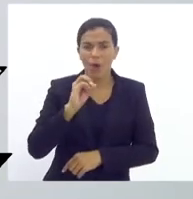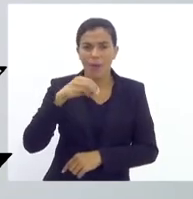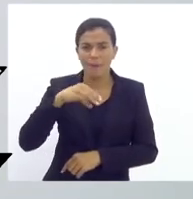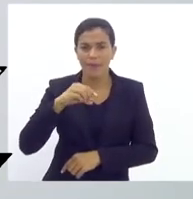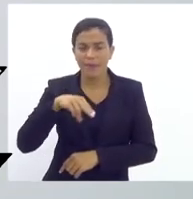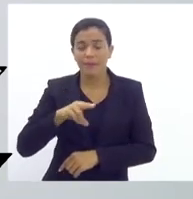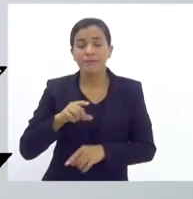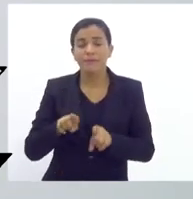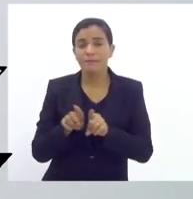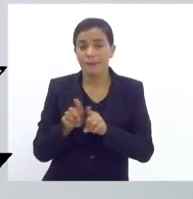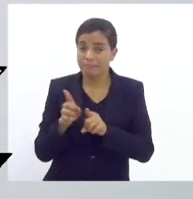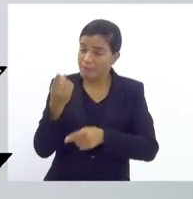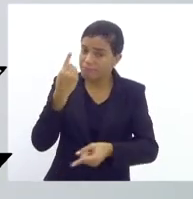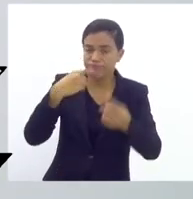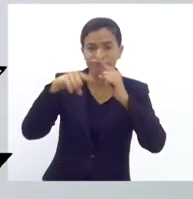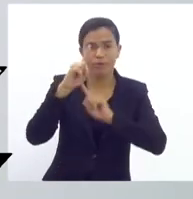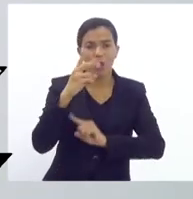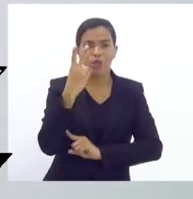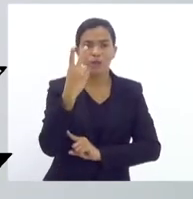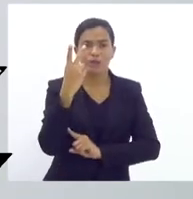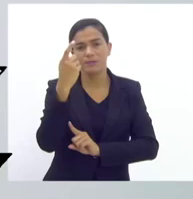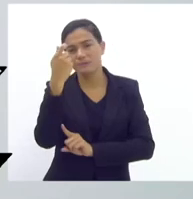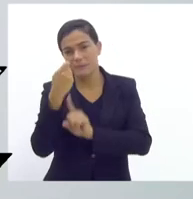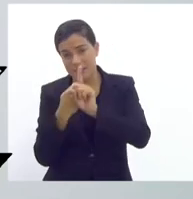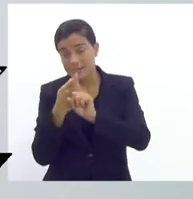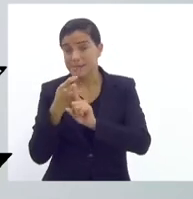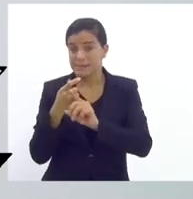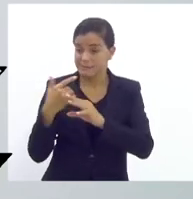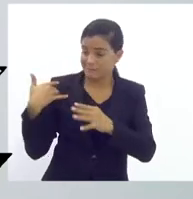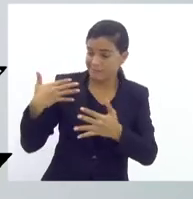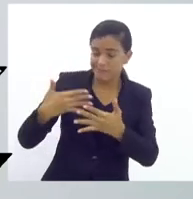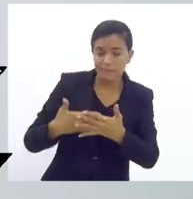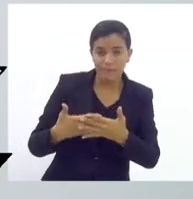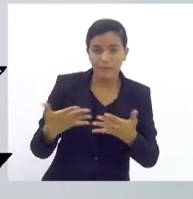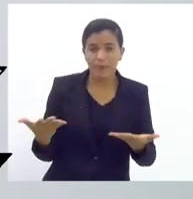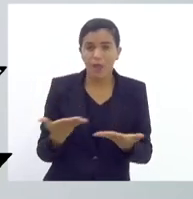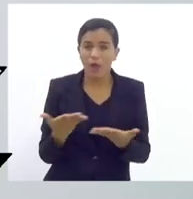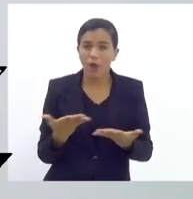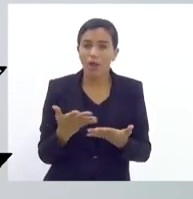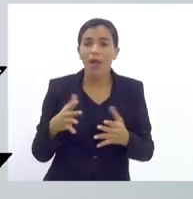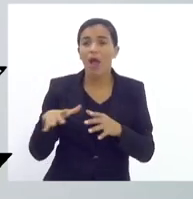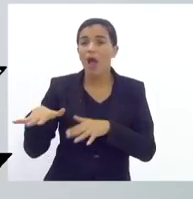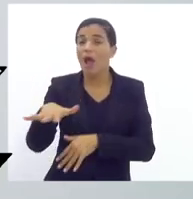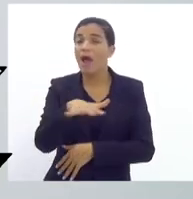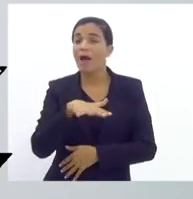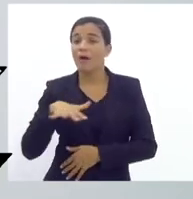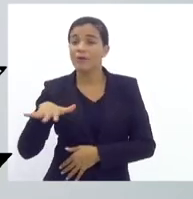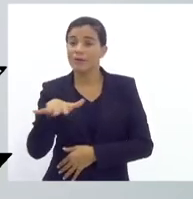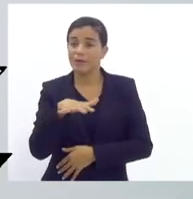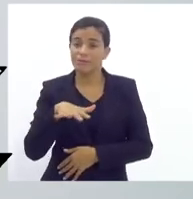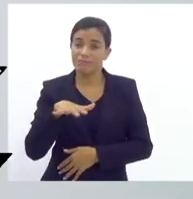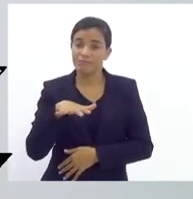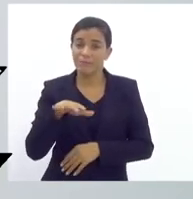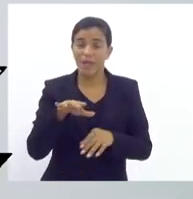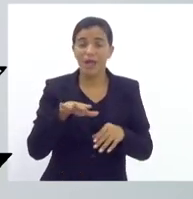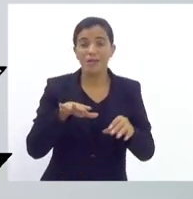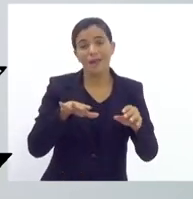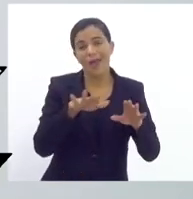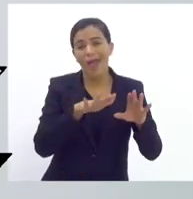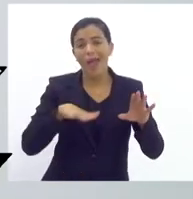recuperação nos dois três primeiros meses só que esse esporte tão sobretudo na região sul